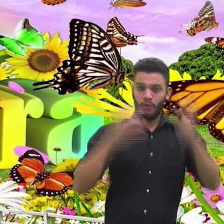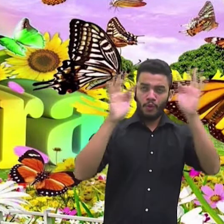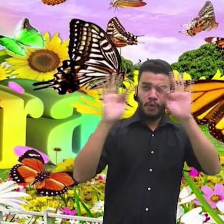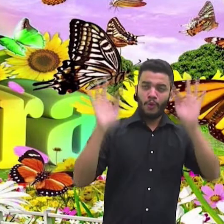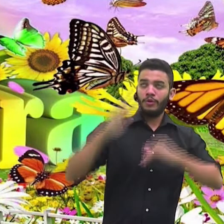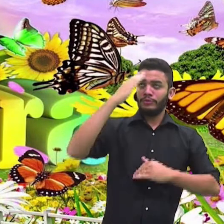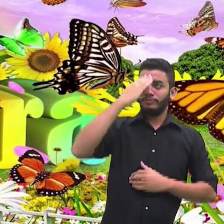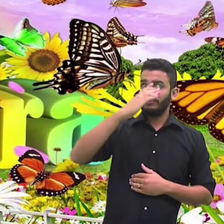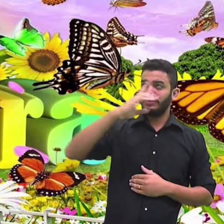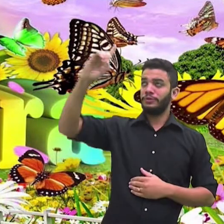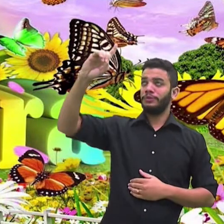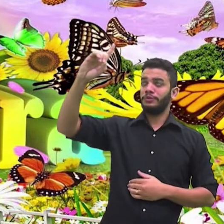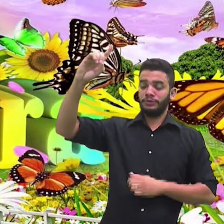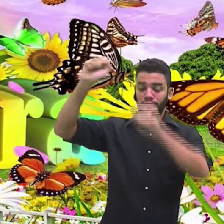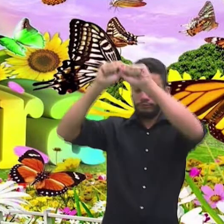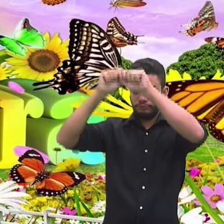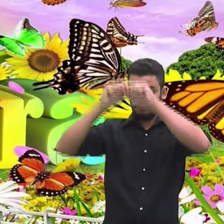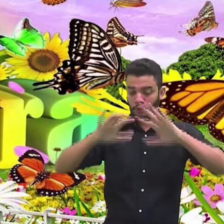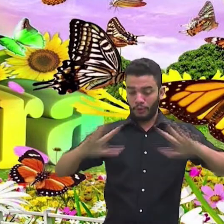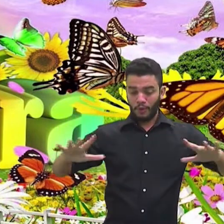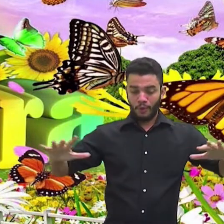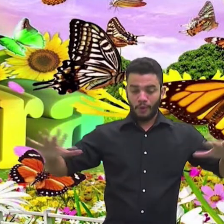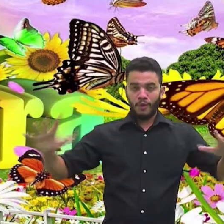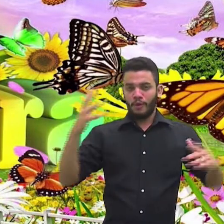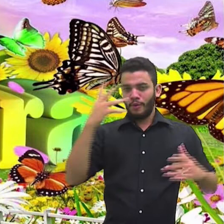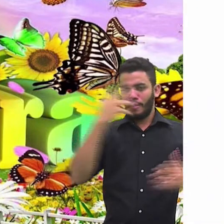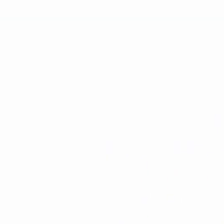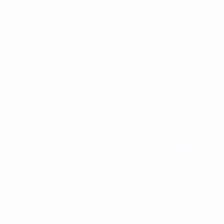a Deus, o Criador de tanta beleza.